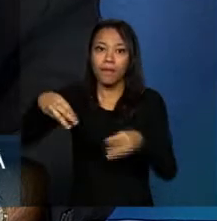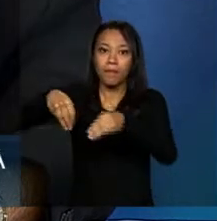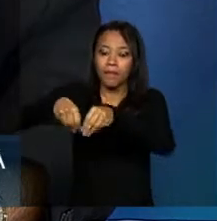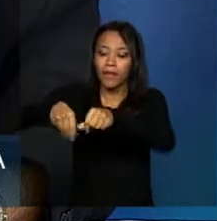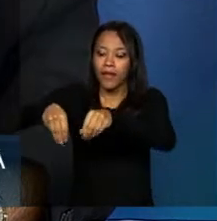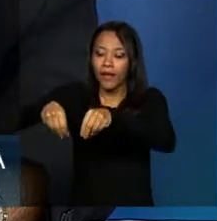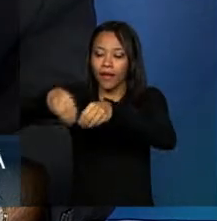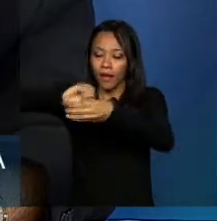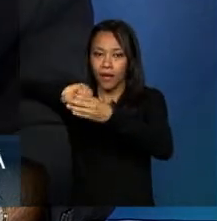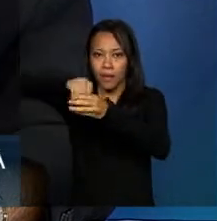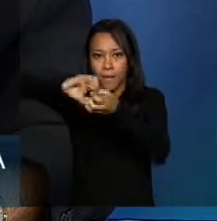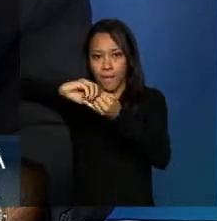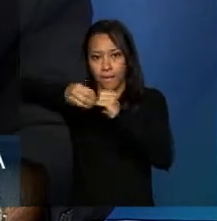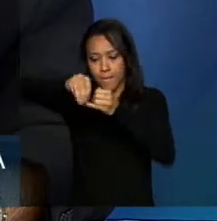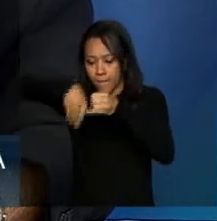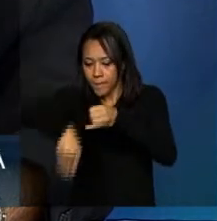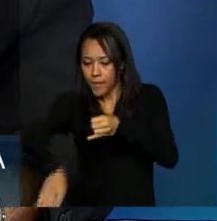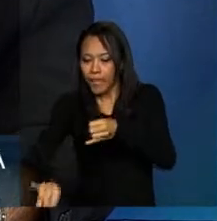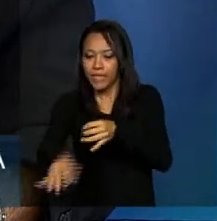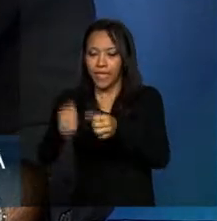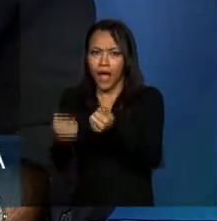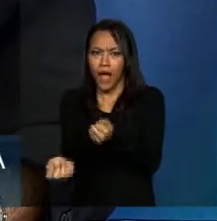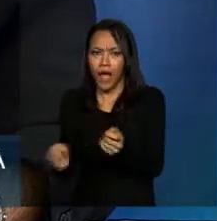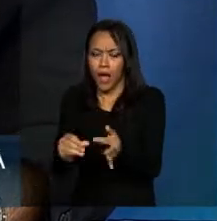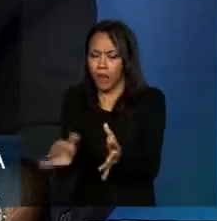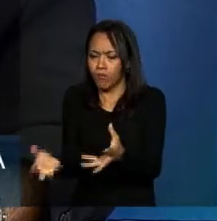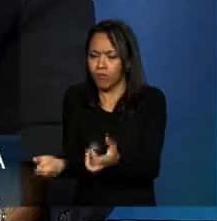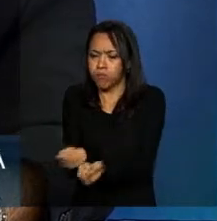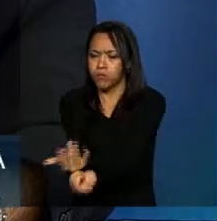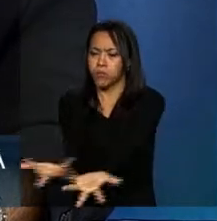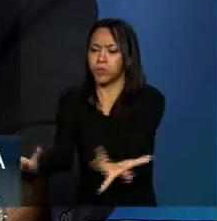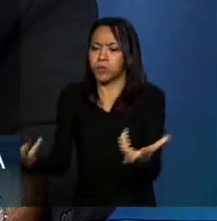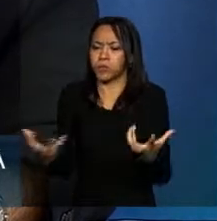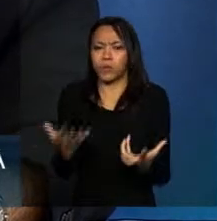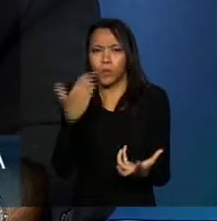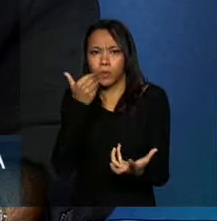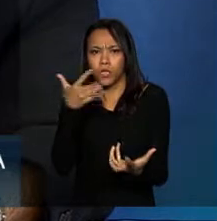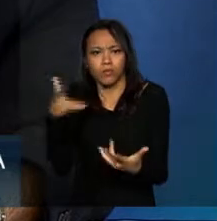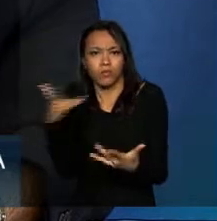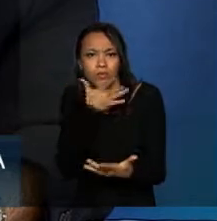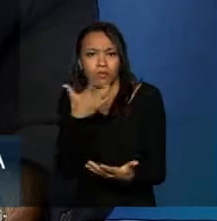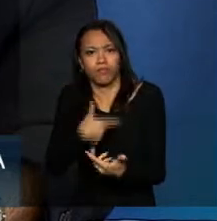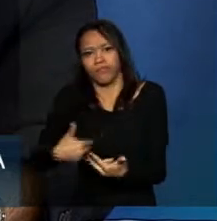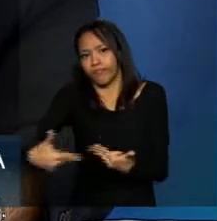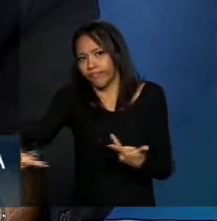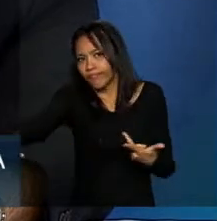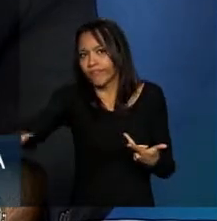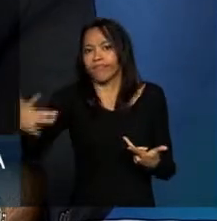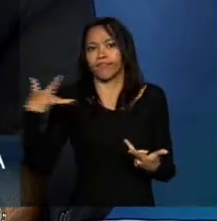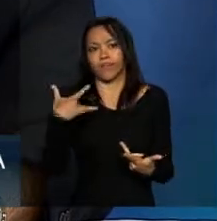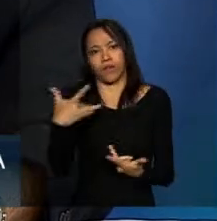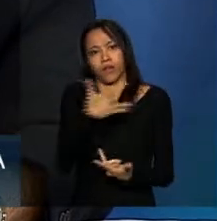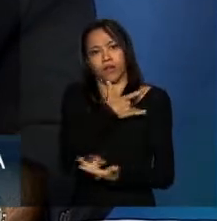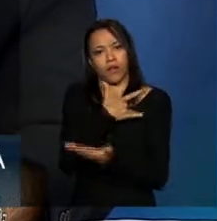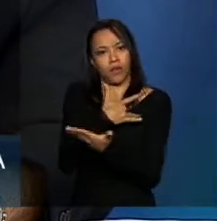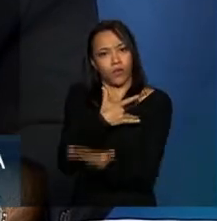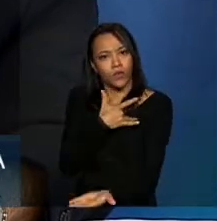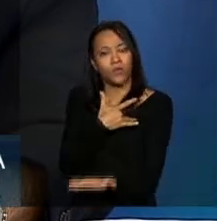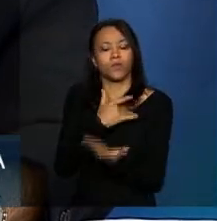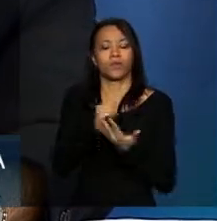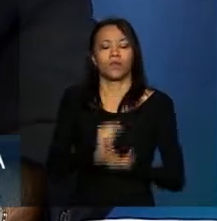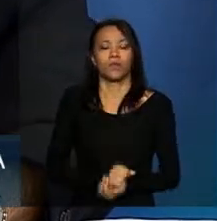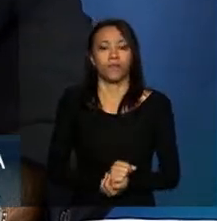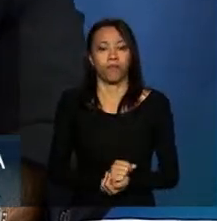plantar para produzir alimentos e, dentro de uma visão cada vez mais de alimentos sadios,